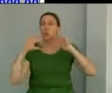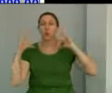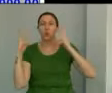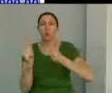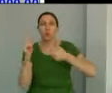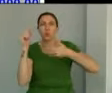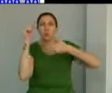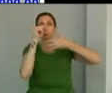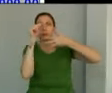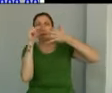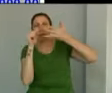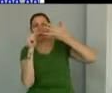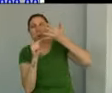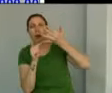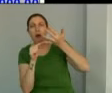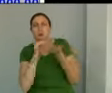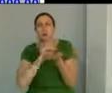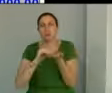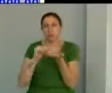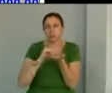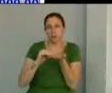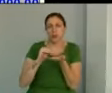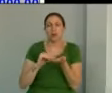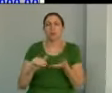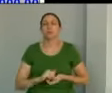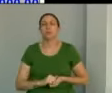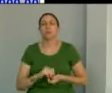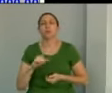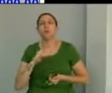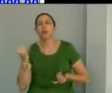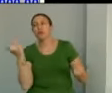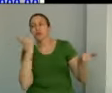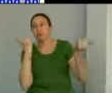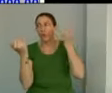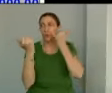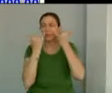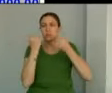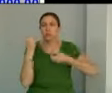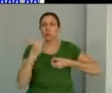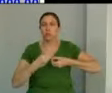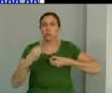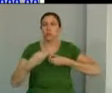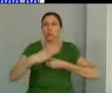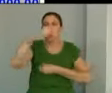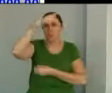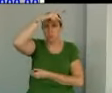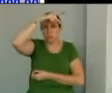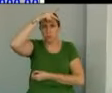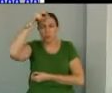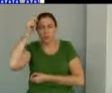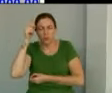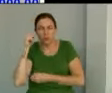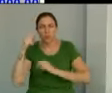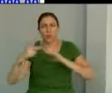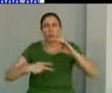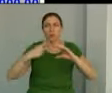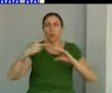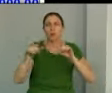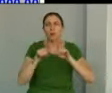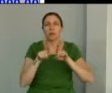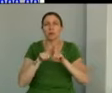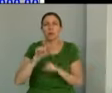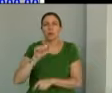município. Então, aqui nós temos dados do município, da prefeitura, da Câmara de Vereadores, da AGER e do IEP, que são